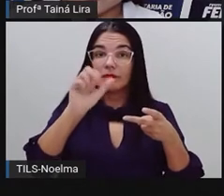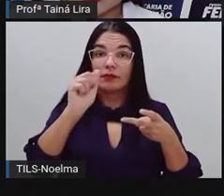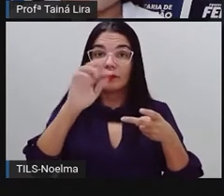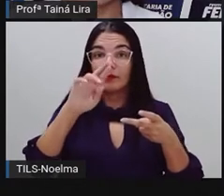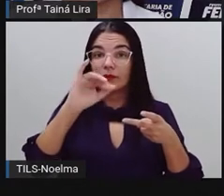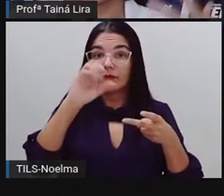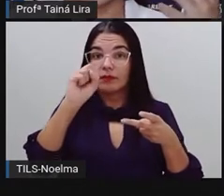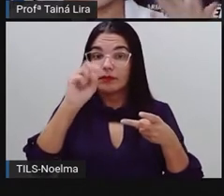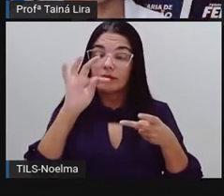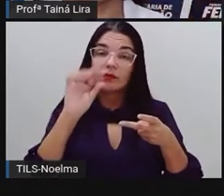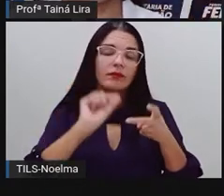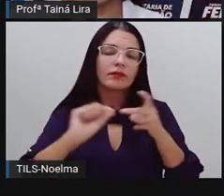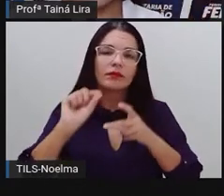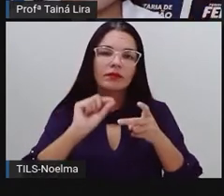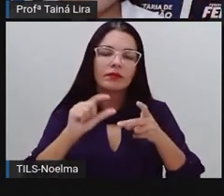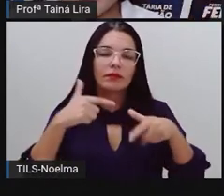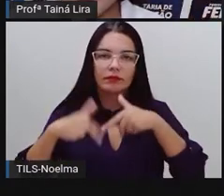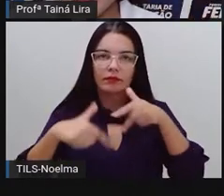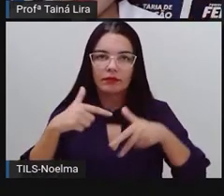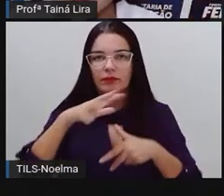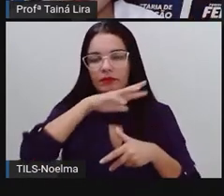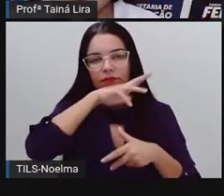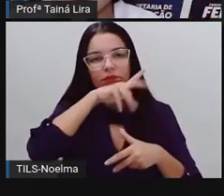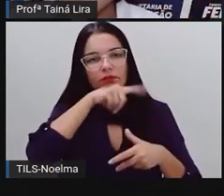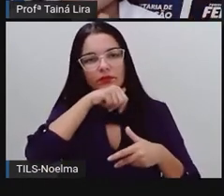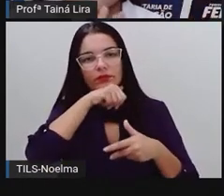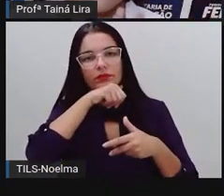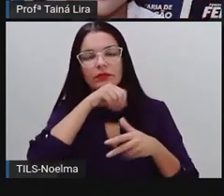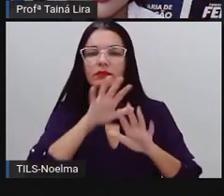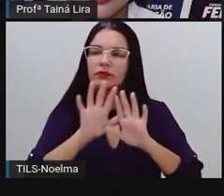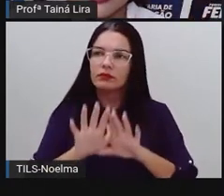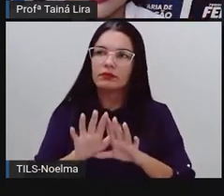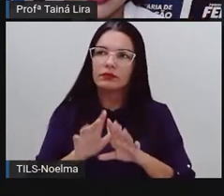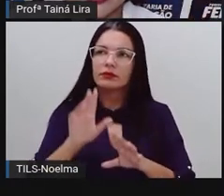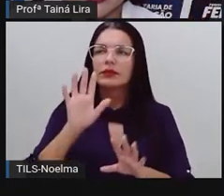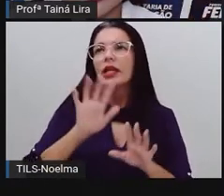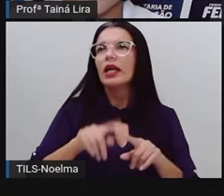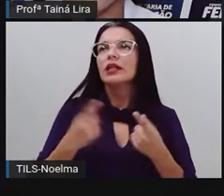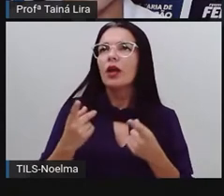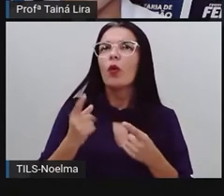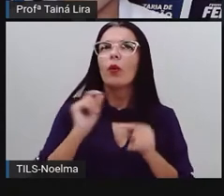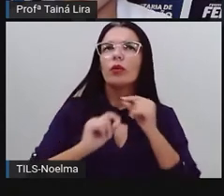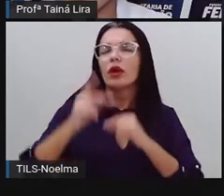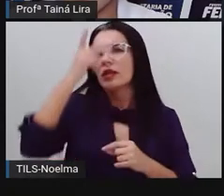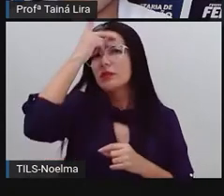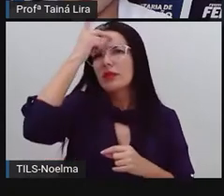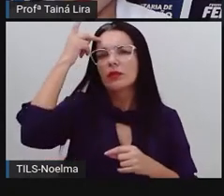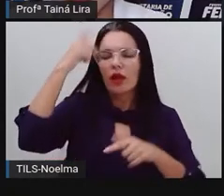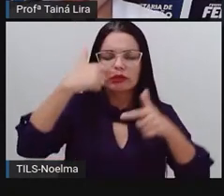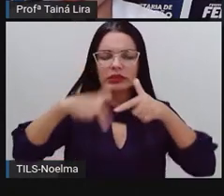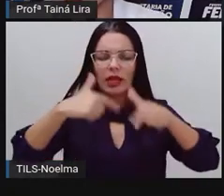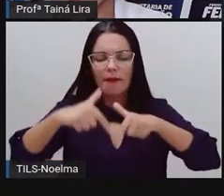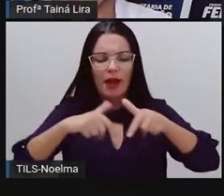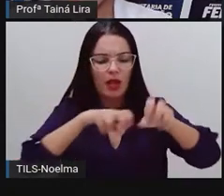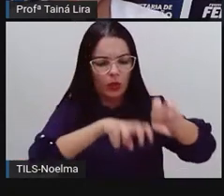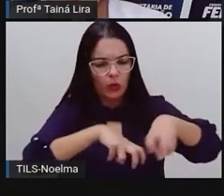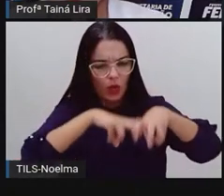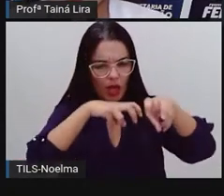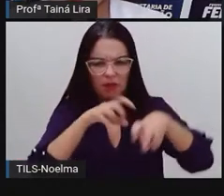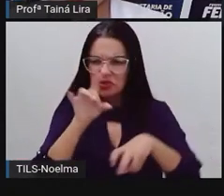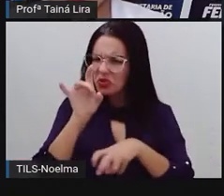pecuaristas tá aí você pode me perguntar o as pessoas que moram no campo elas vão trabalhar somente